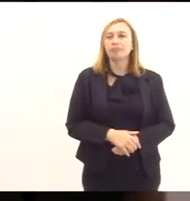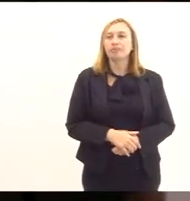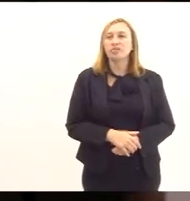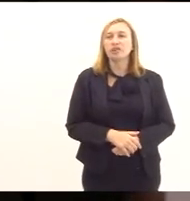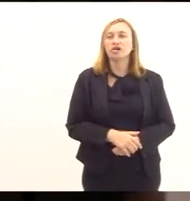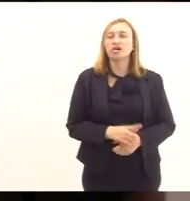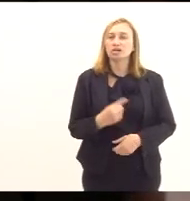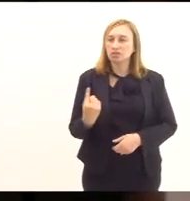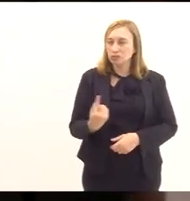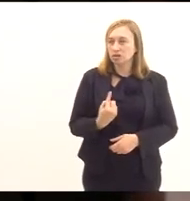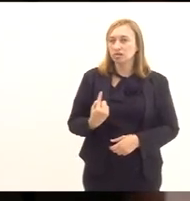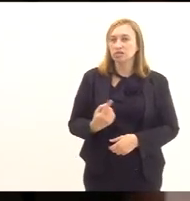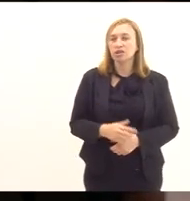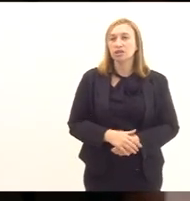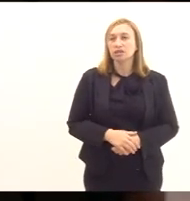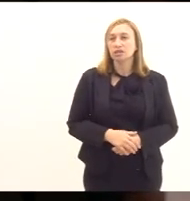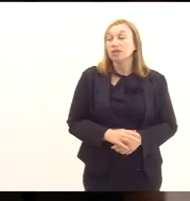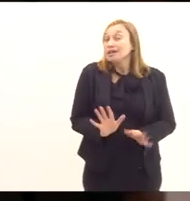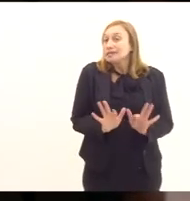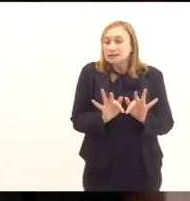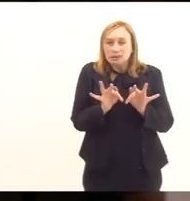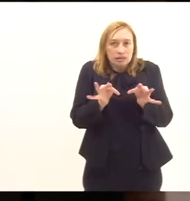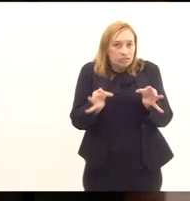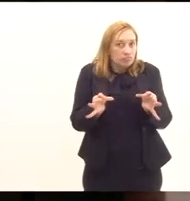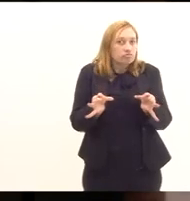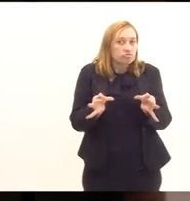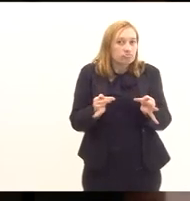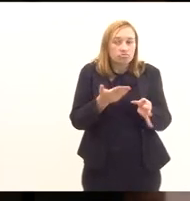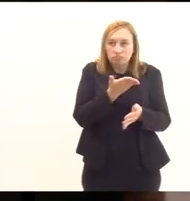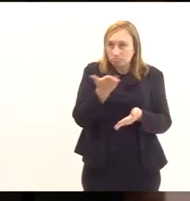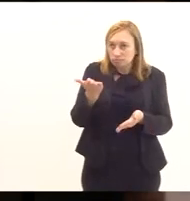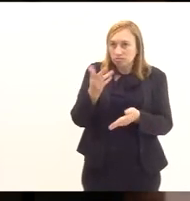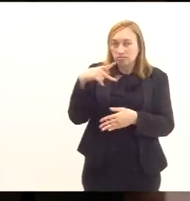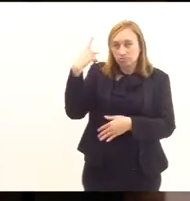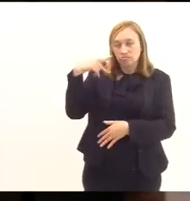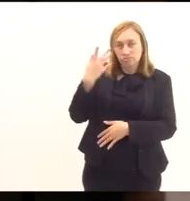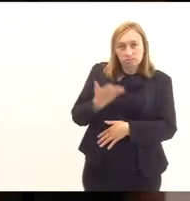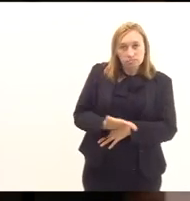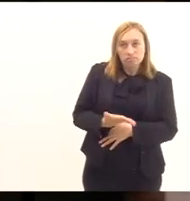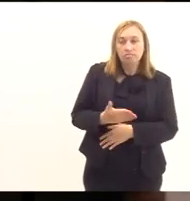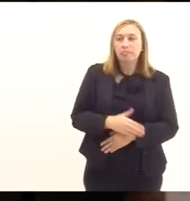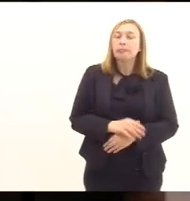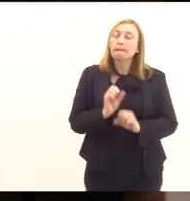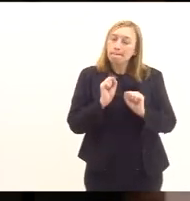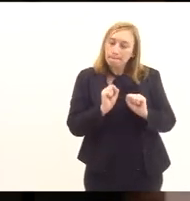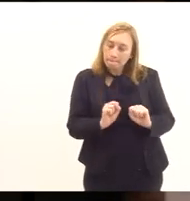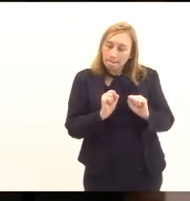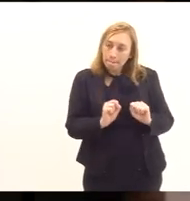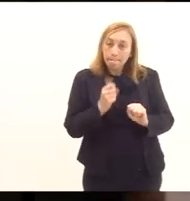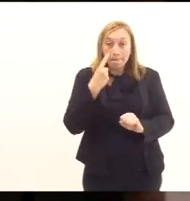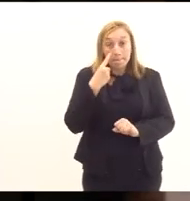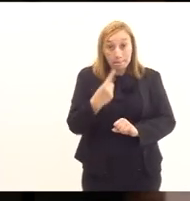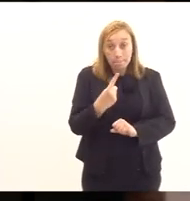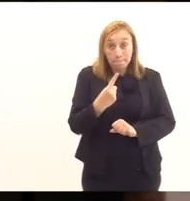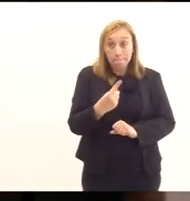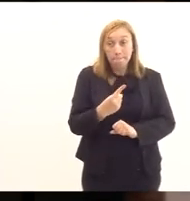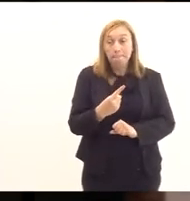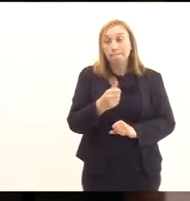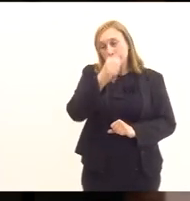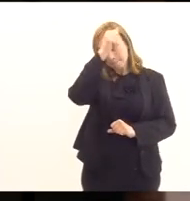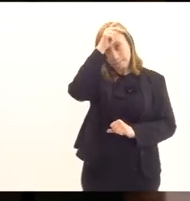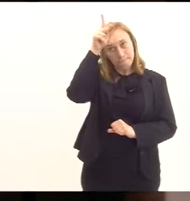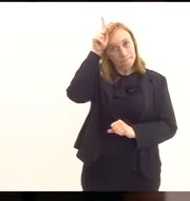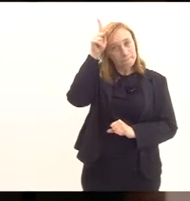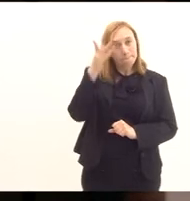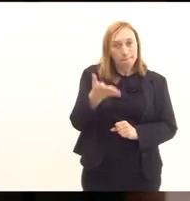para conosco é simples né vocês como vereadores podem ver com o